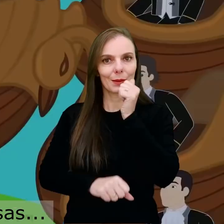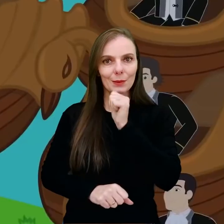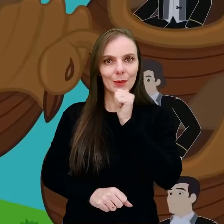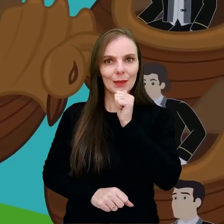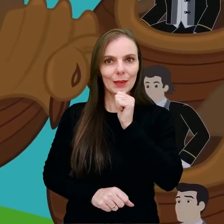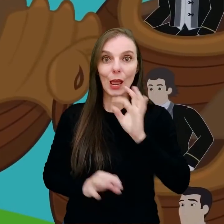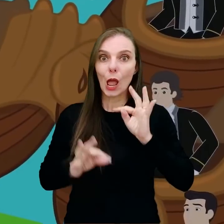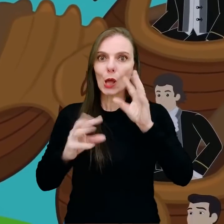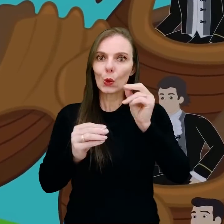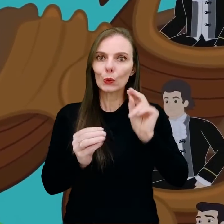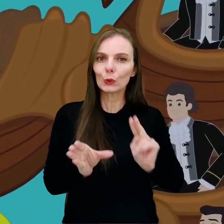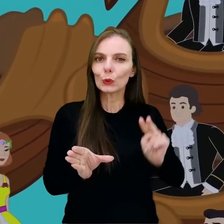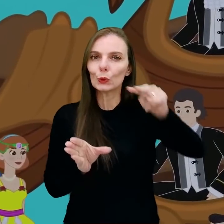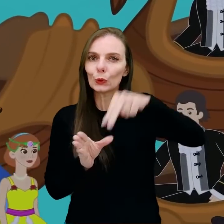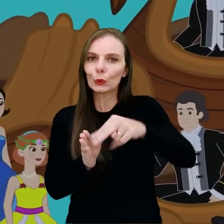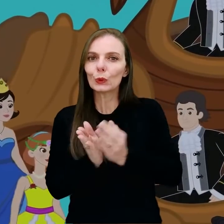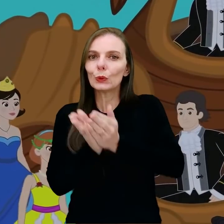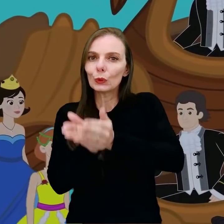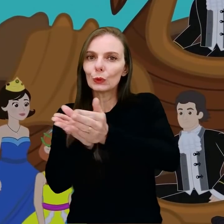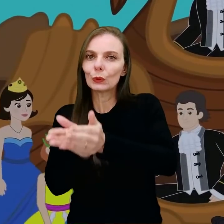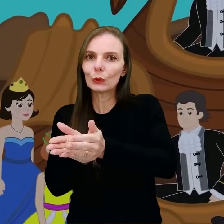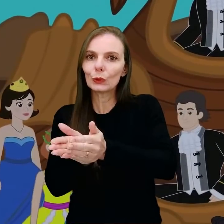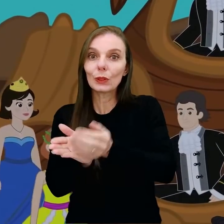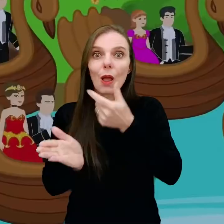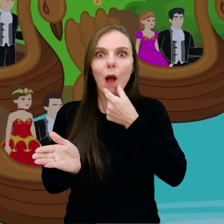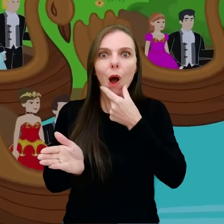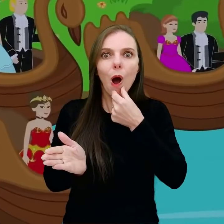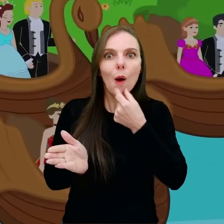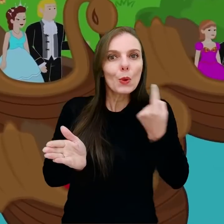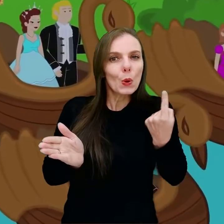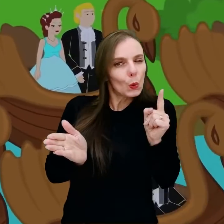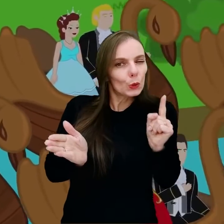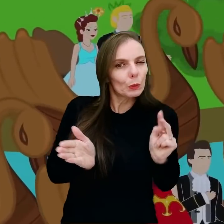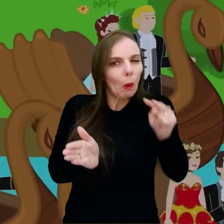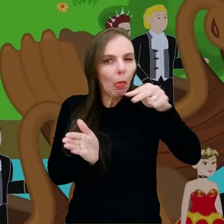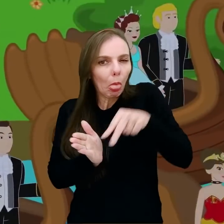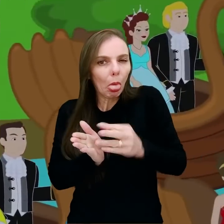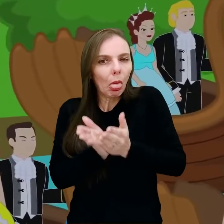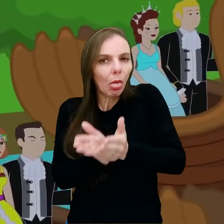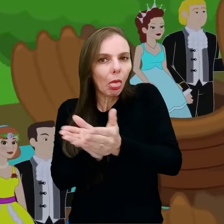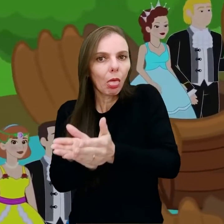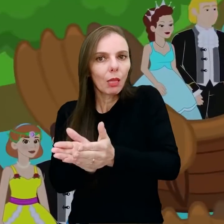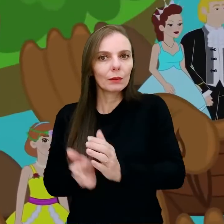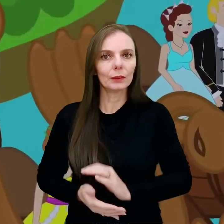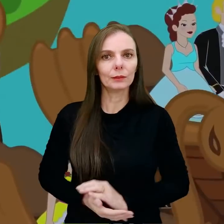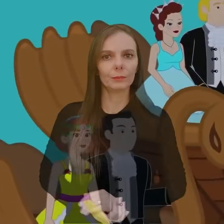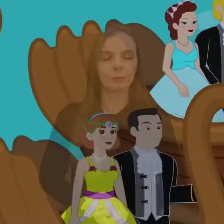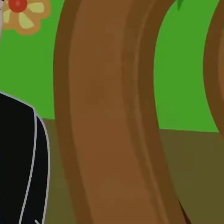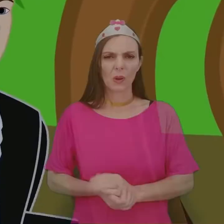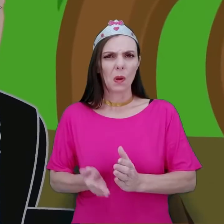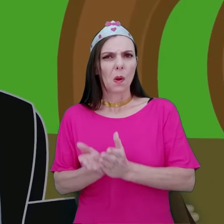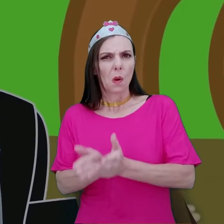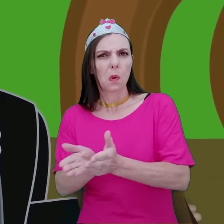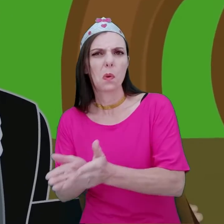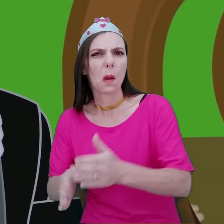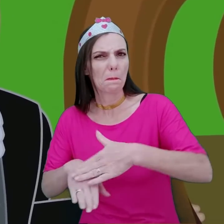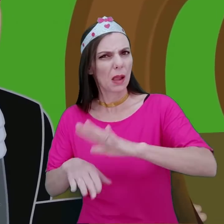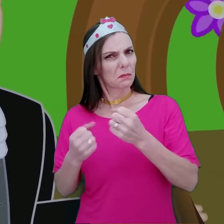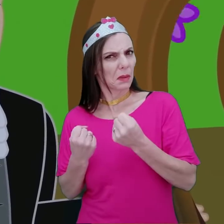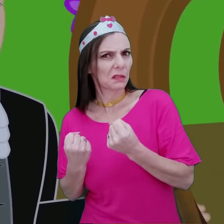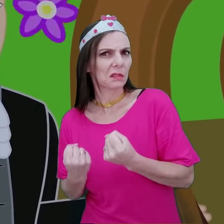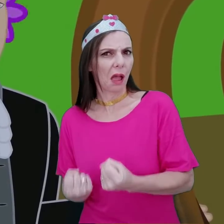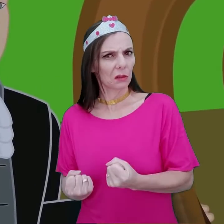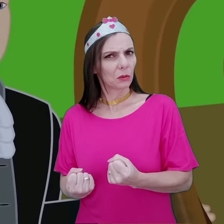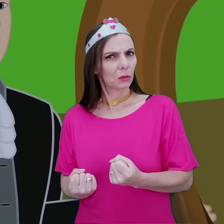princesas. Elas subiram nos botes e o jovem entrou no último deles. O bote